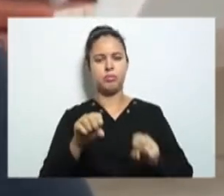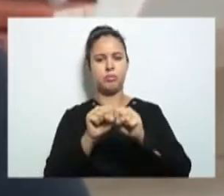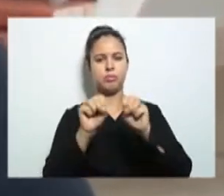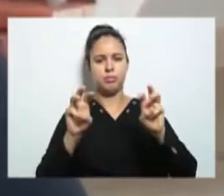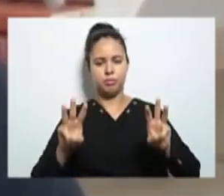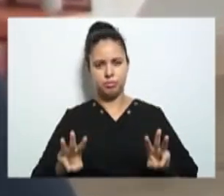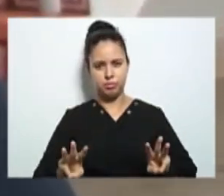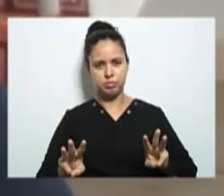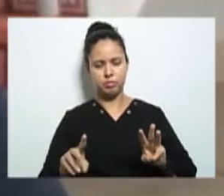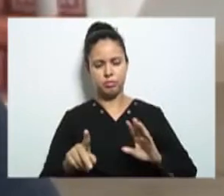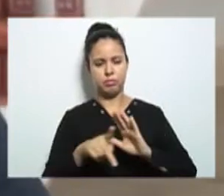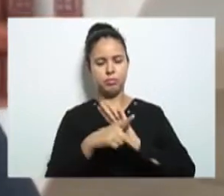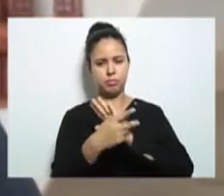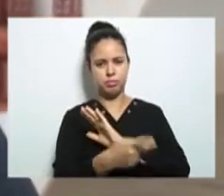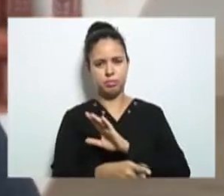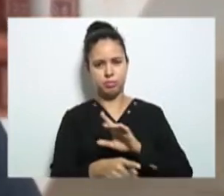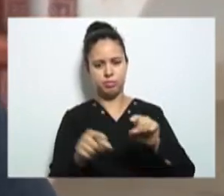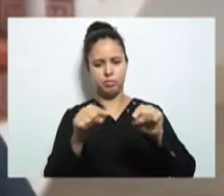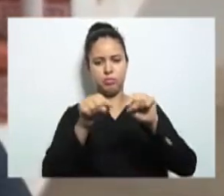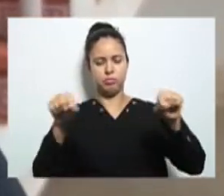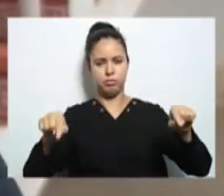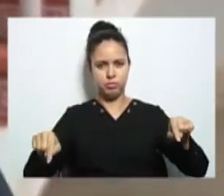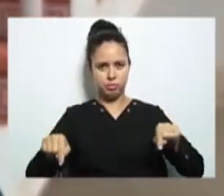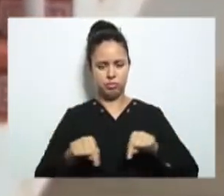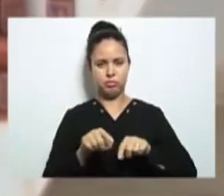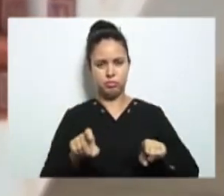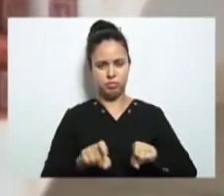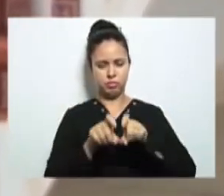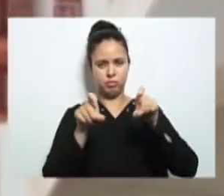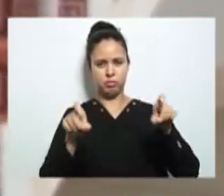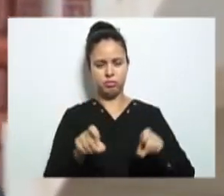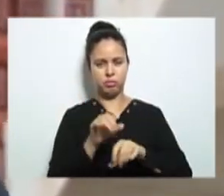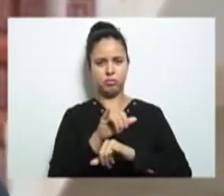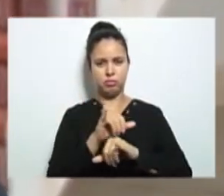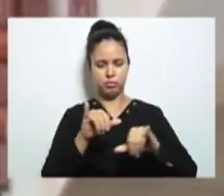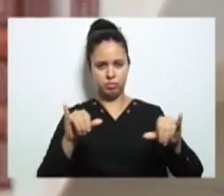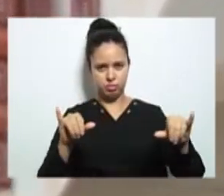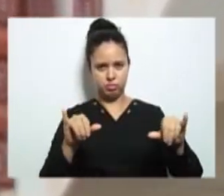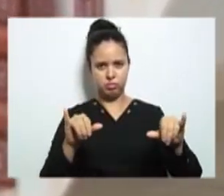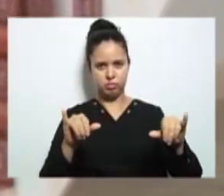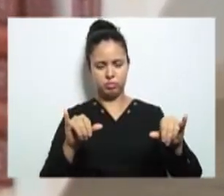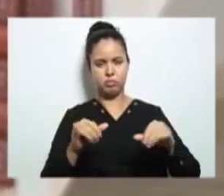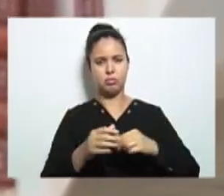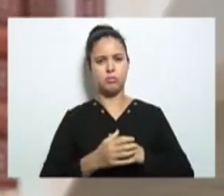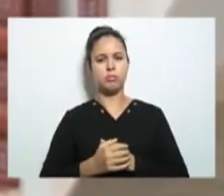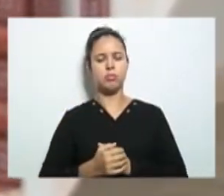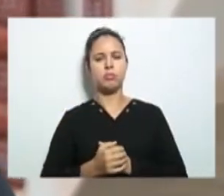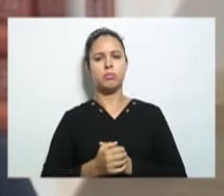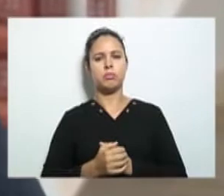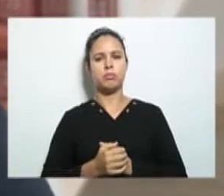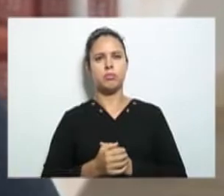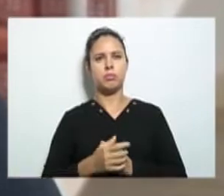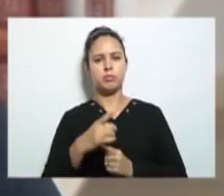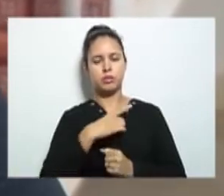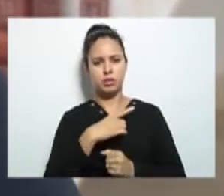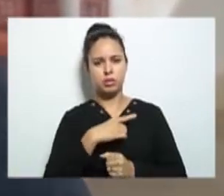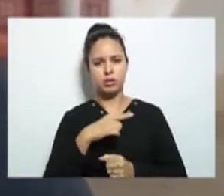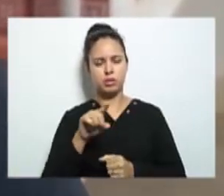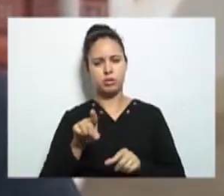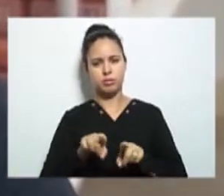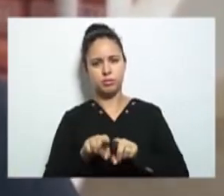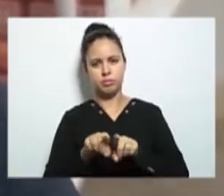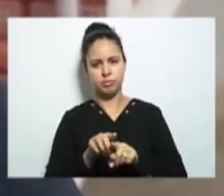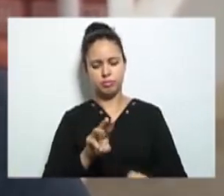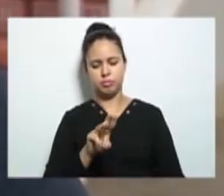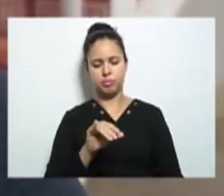feito pelos laboratórios de informática educativo, né, do Proinfo, um programa federal. Temos o Windows também, que